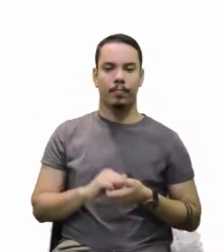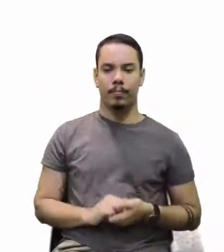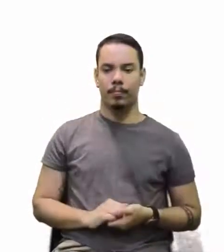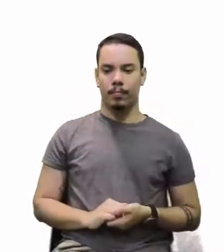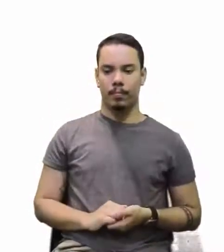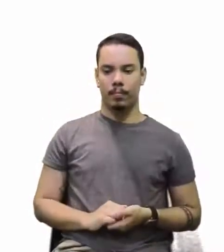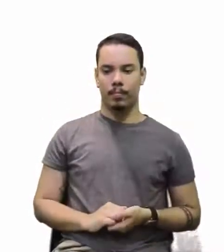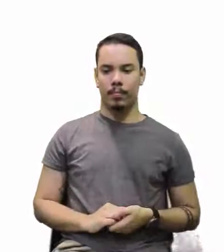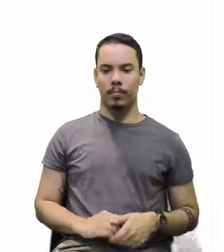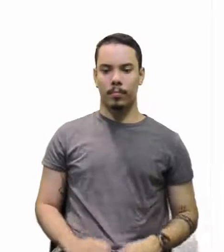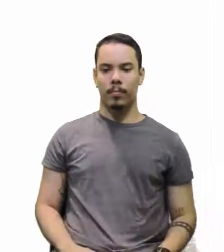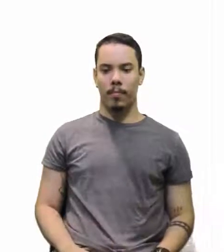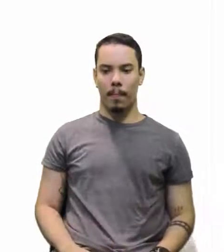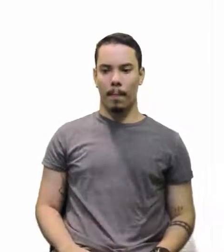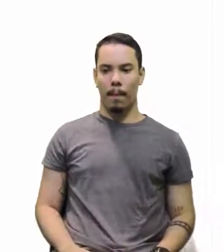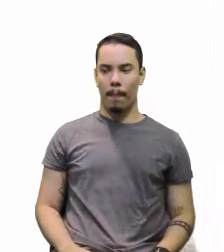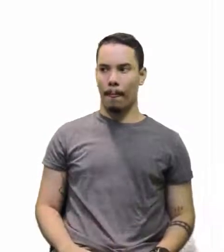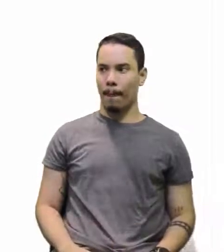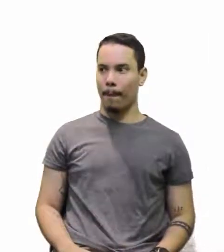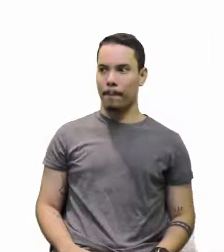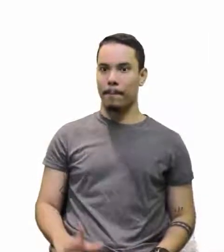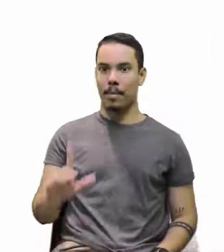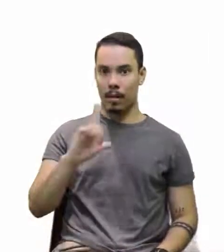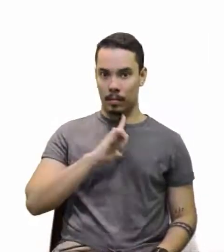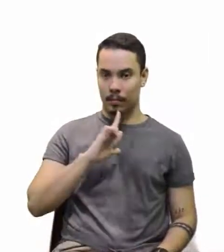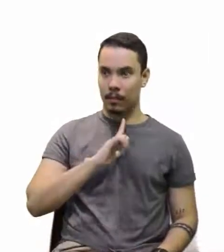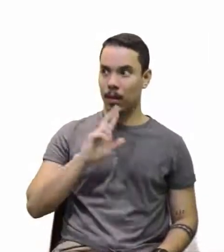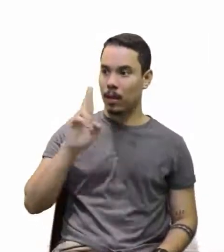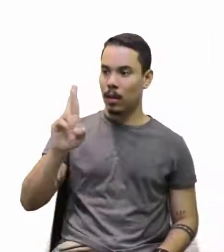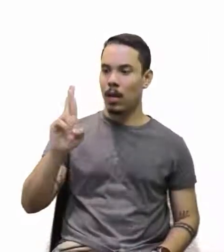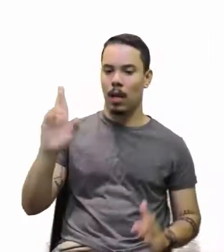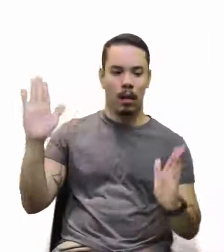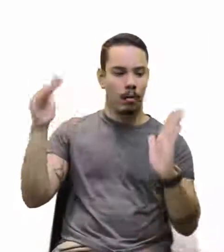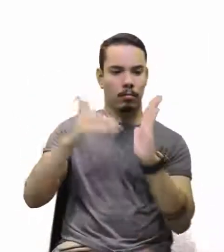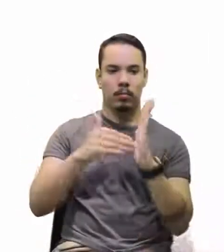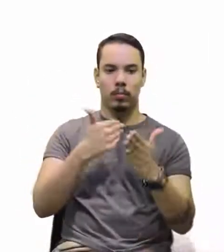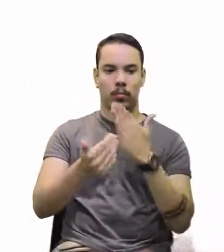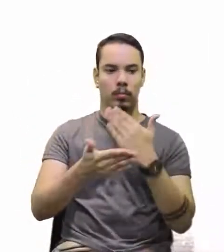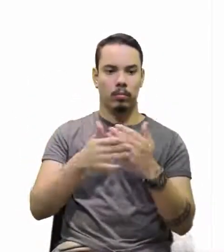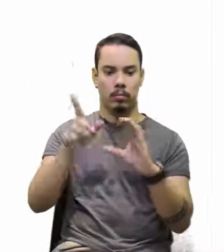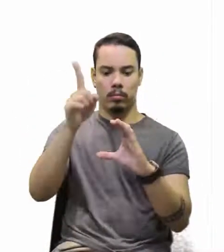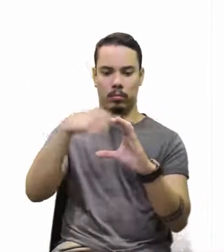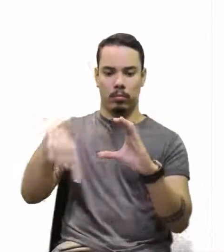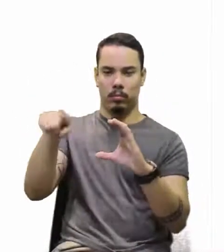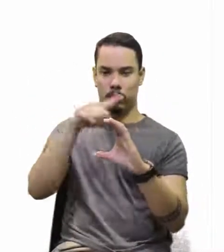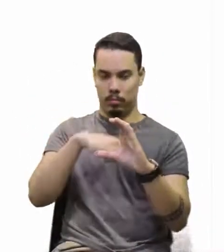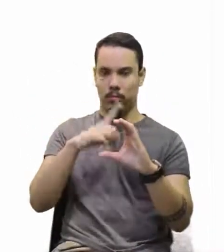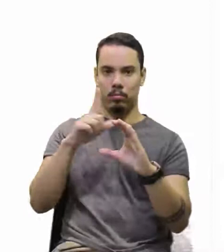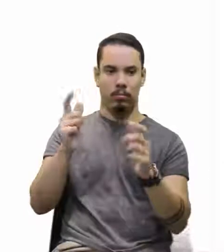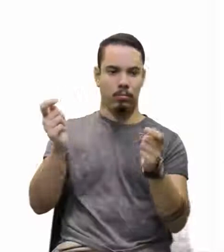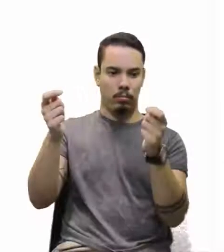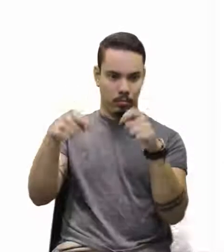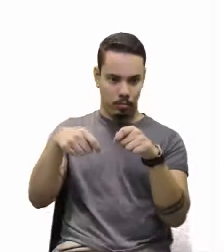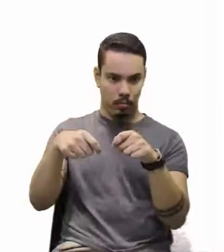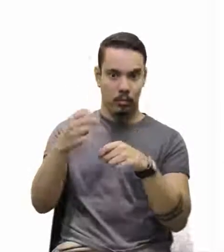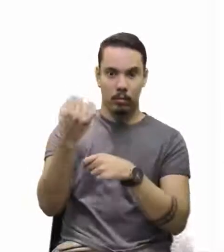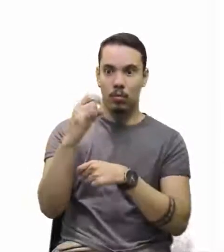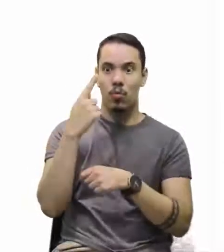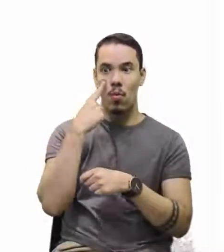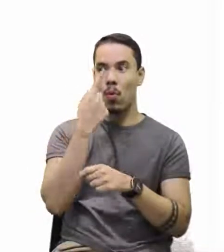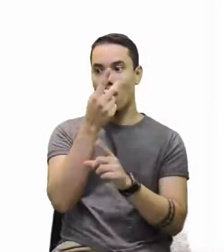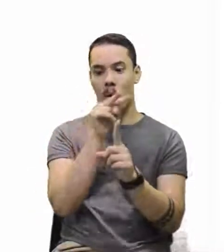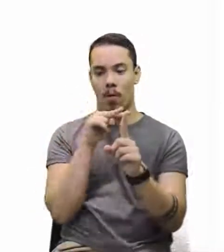tem um raio R do centro dela até qualquer parte dela. Olha aí, vendo de um outro lado,